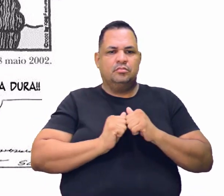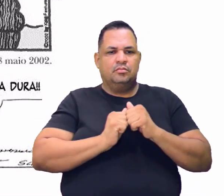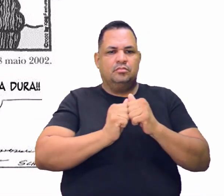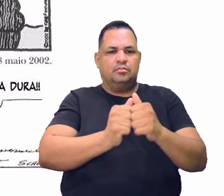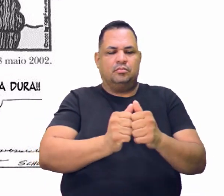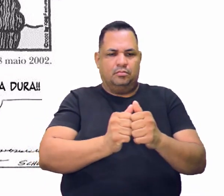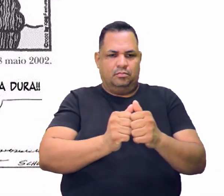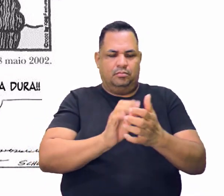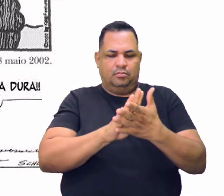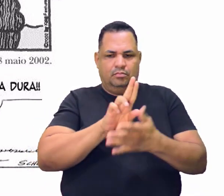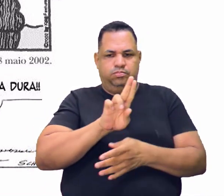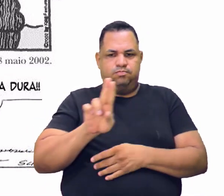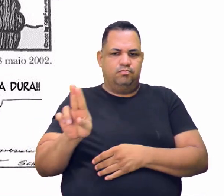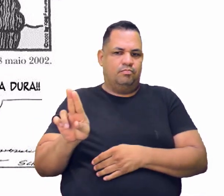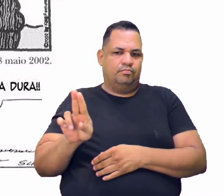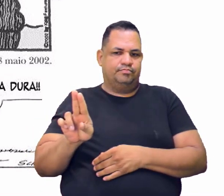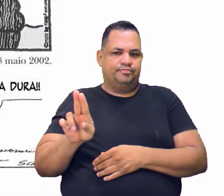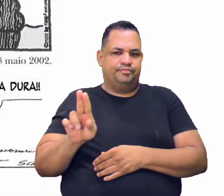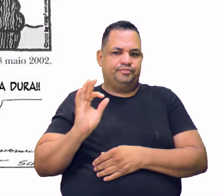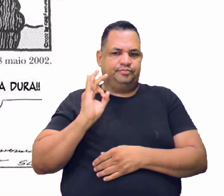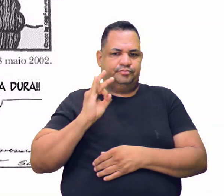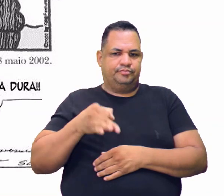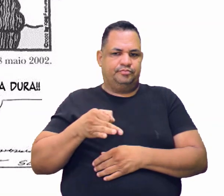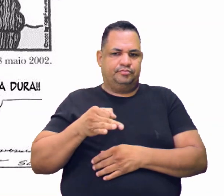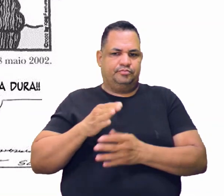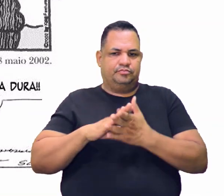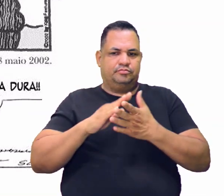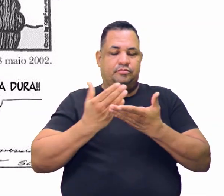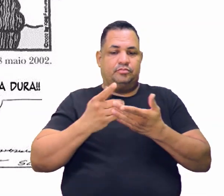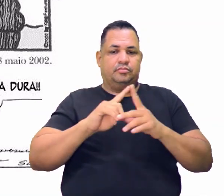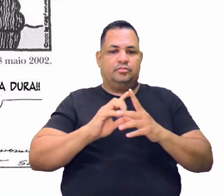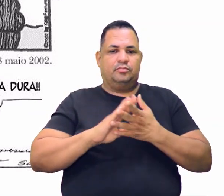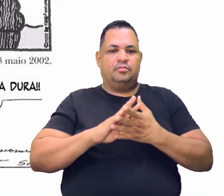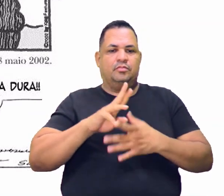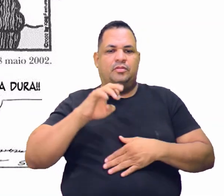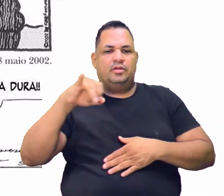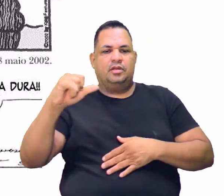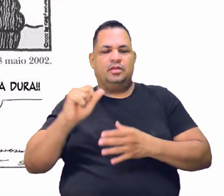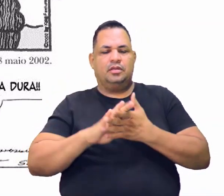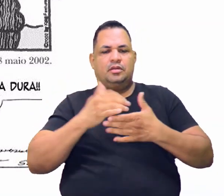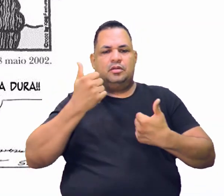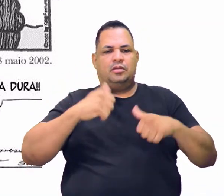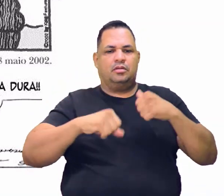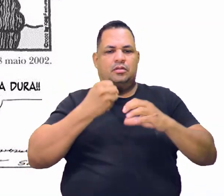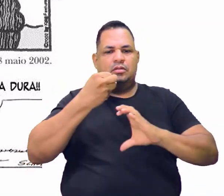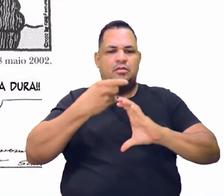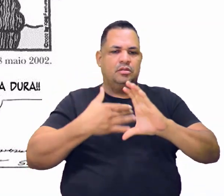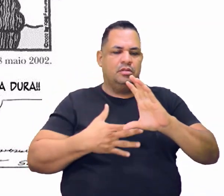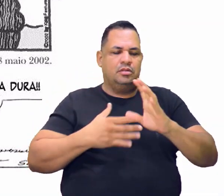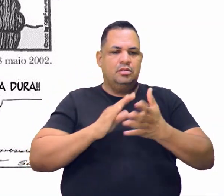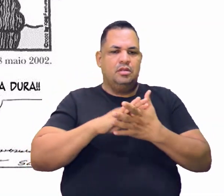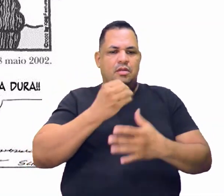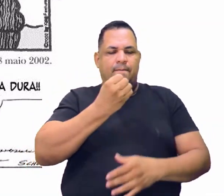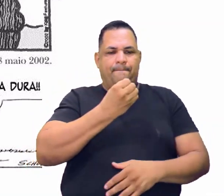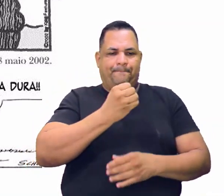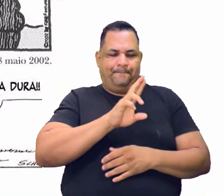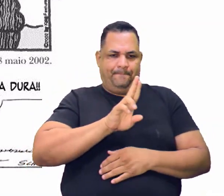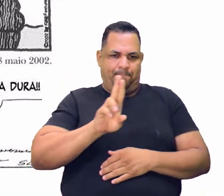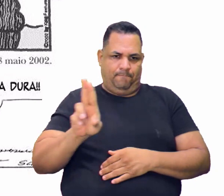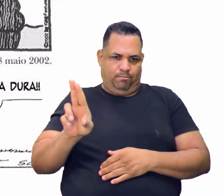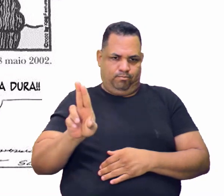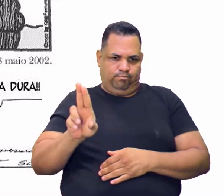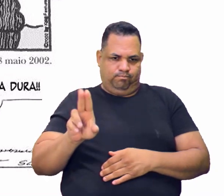acompanhar o nome, tá certo? Vai qualificar, vai caracterizar o nome, que é o